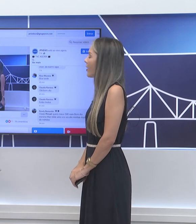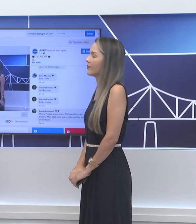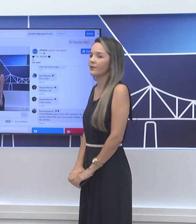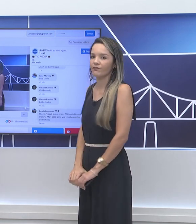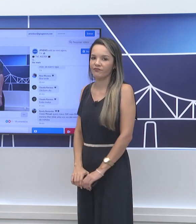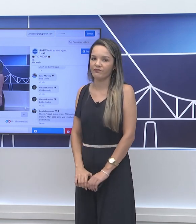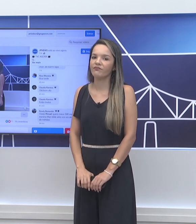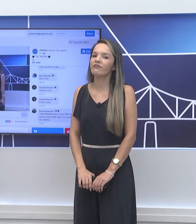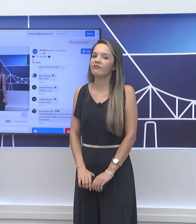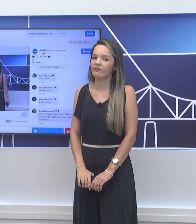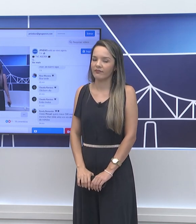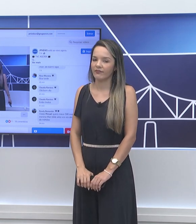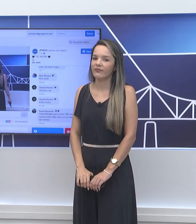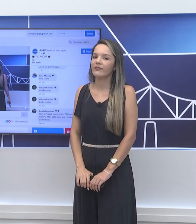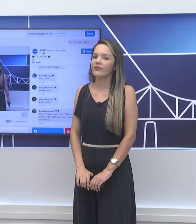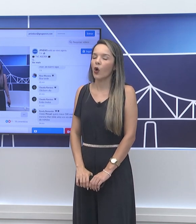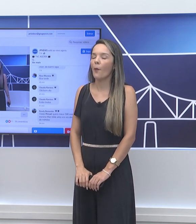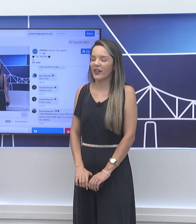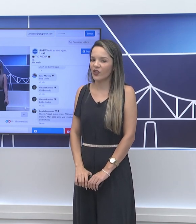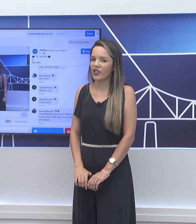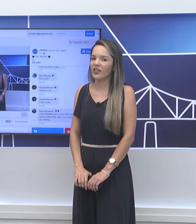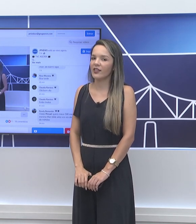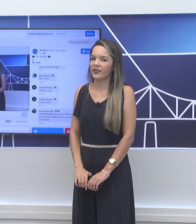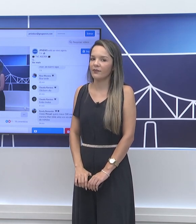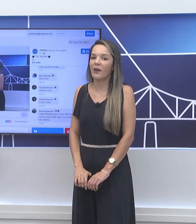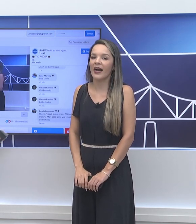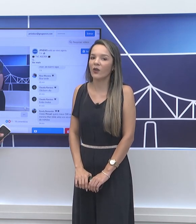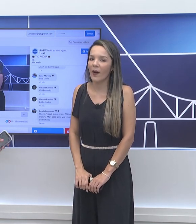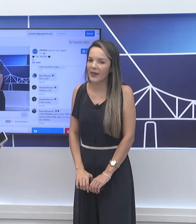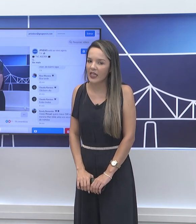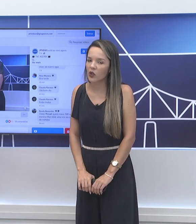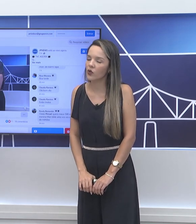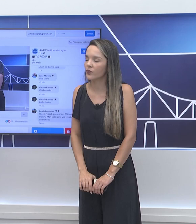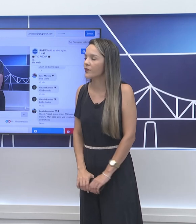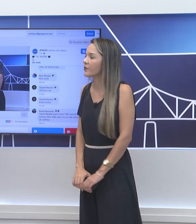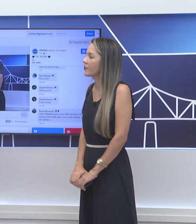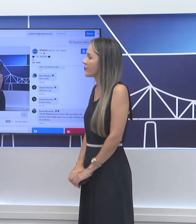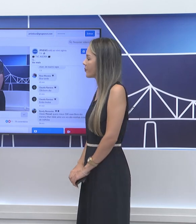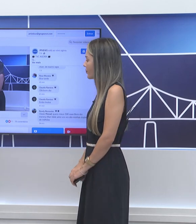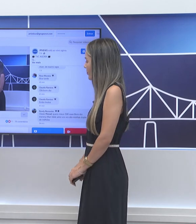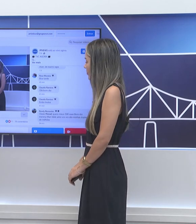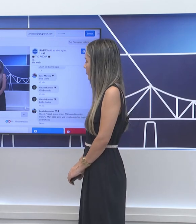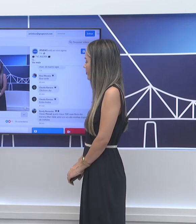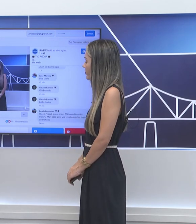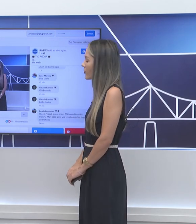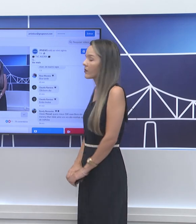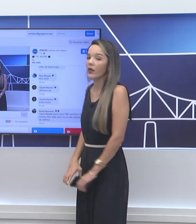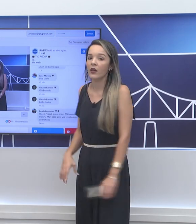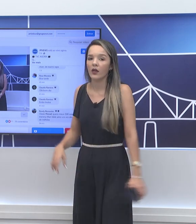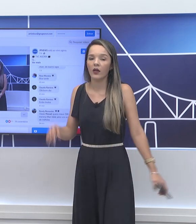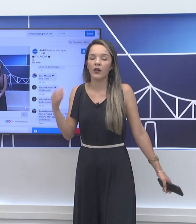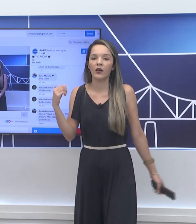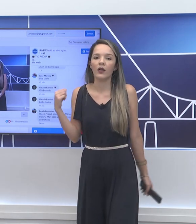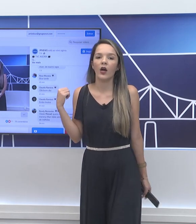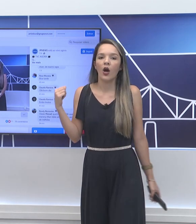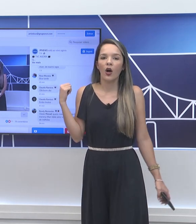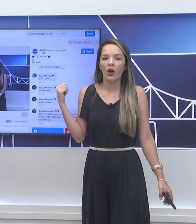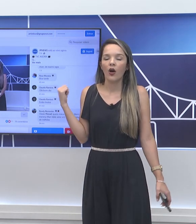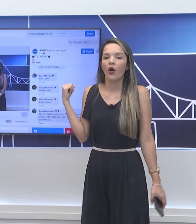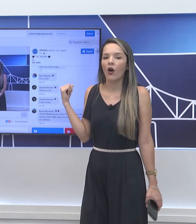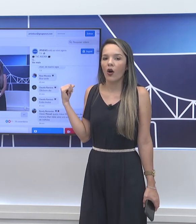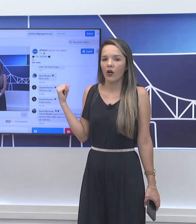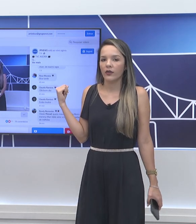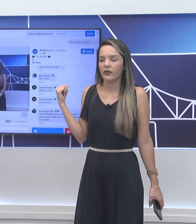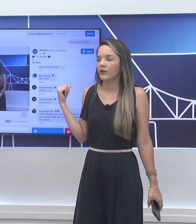Pode aumentar muito. Comenta aí, gente. Compartilha. Compartilha, aí. E deixe chegar a mensagem falando de sonhos.